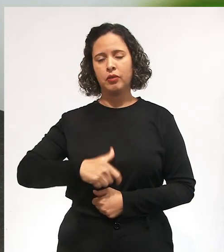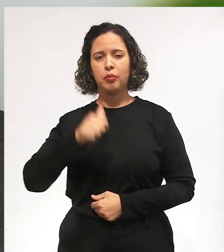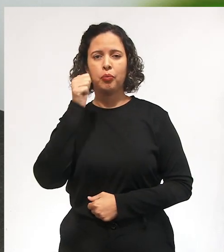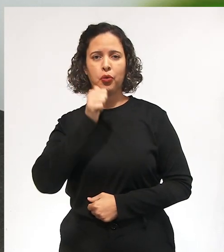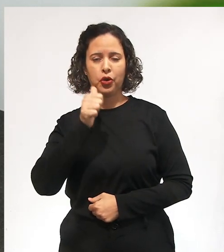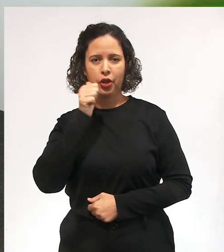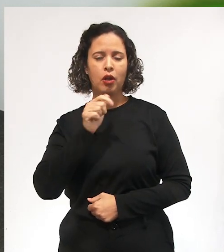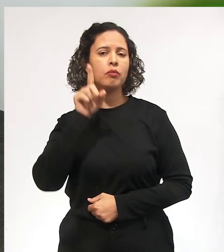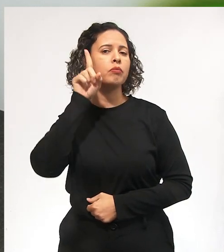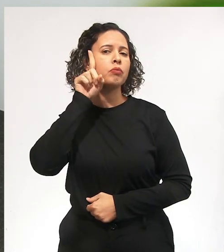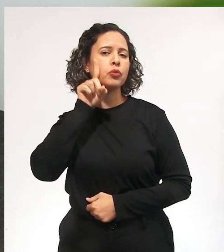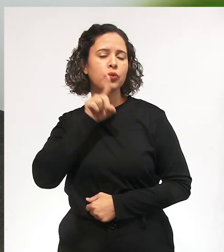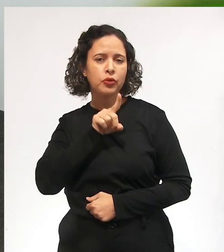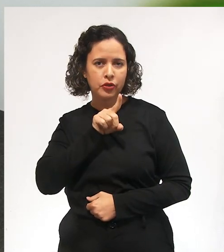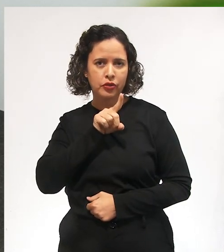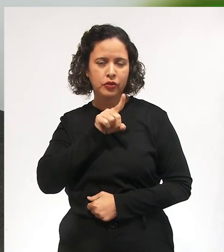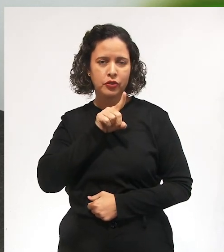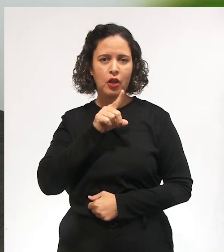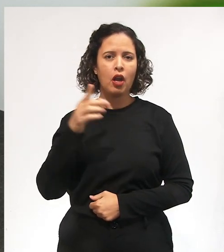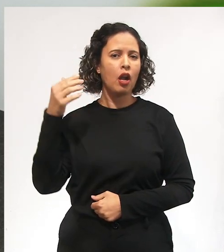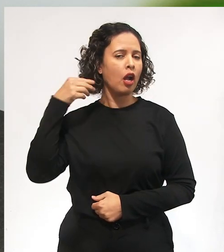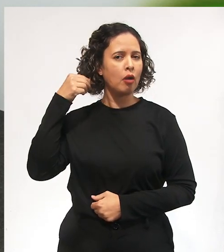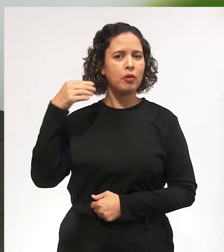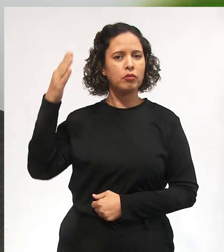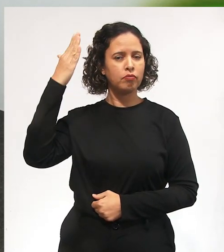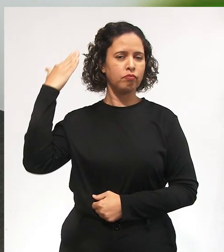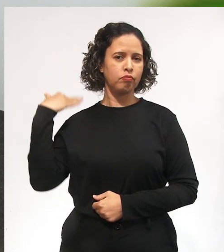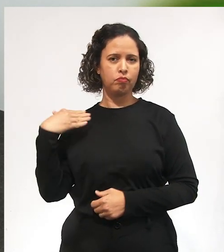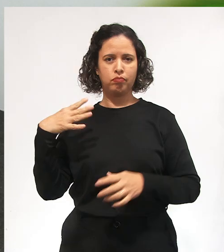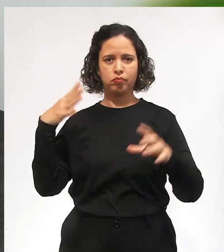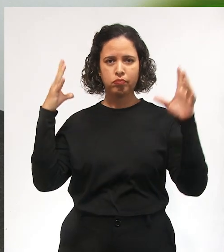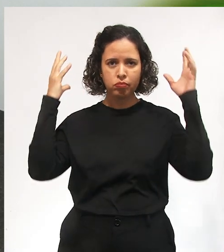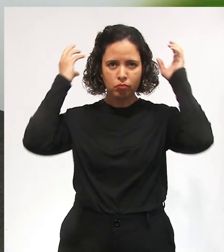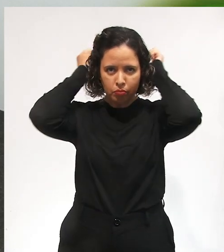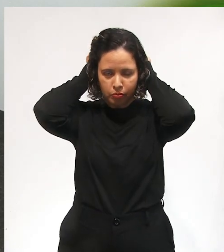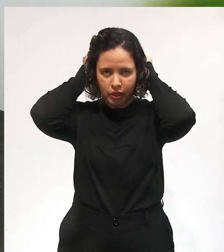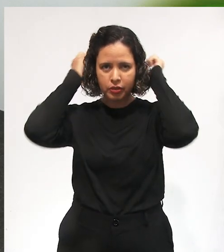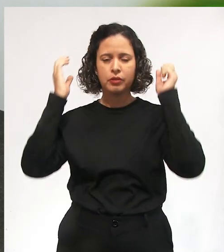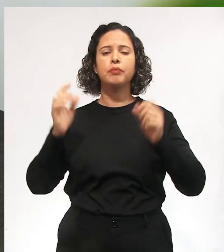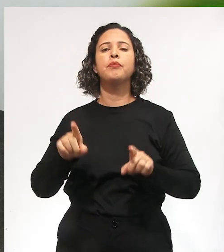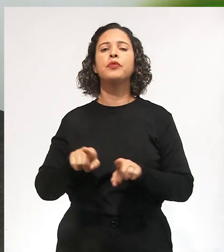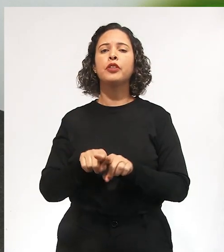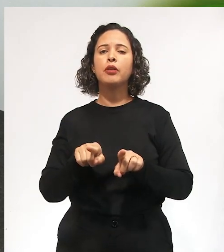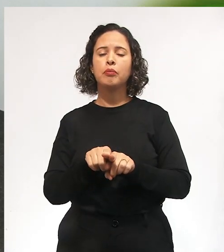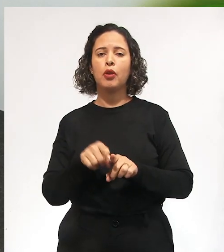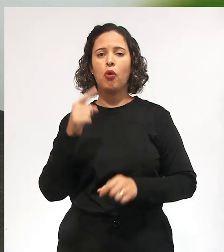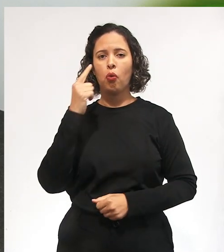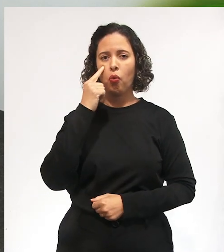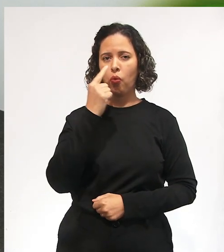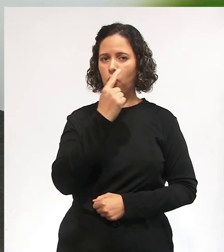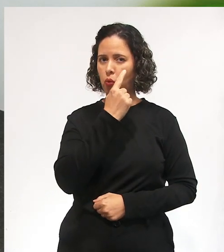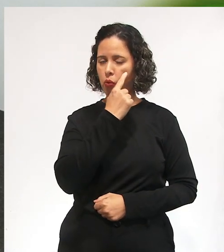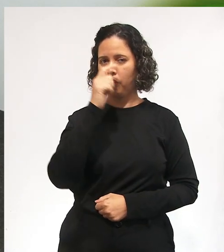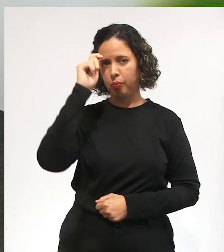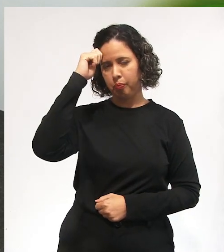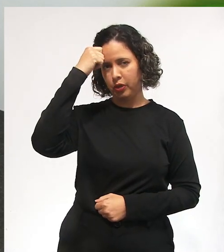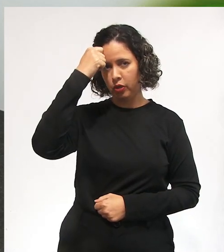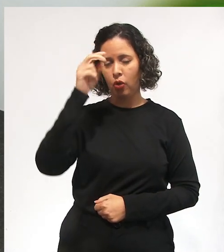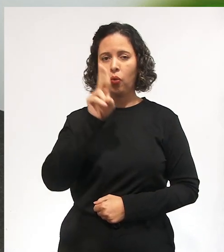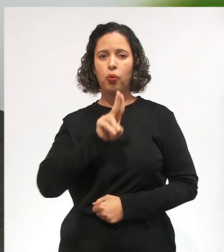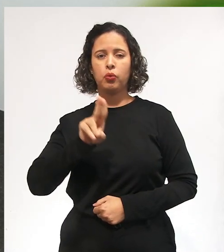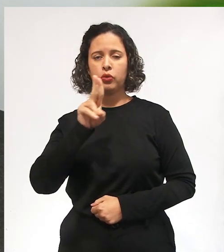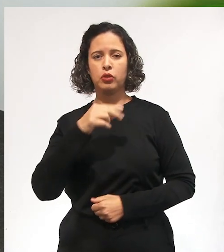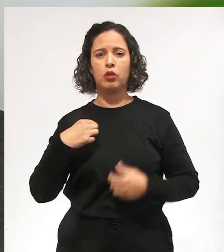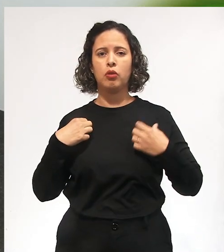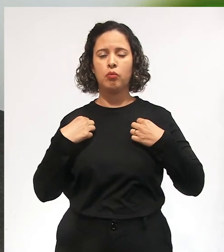sou morena, tenho um cabelo grande, está preso, são cabelos pretos, tenho os olhos pretos, estou vestindo